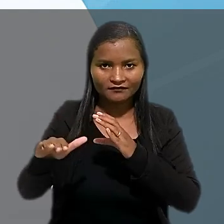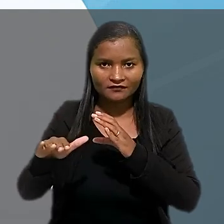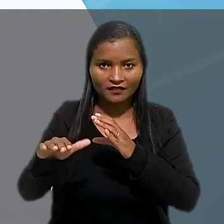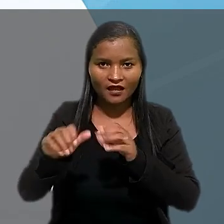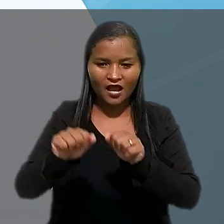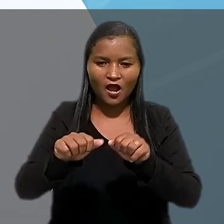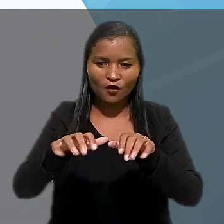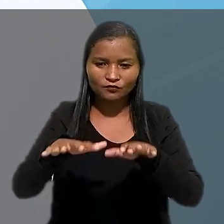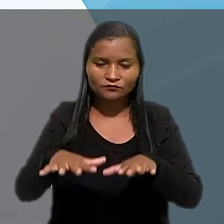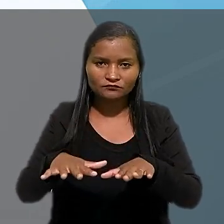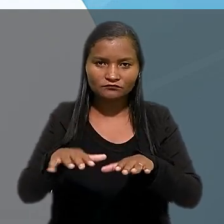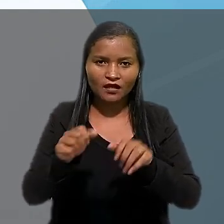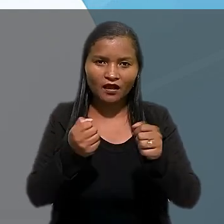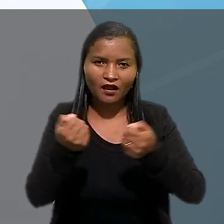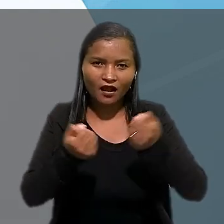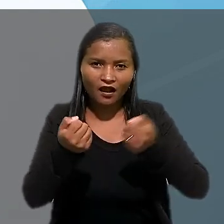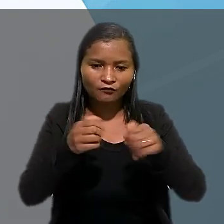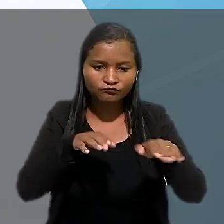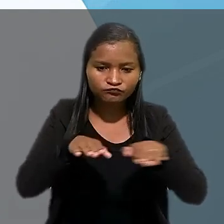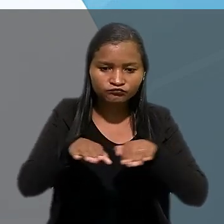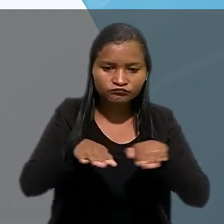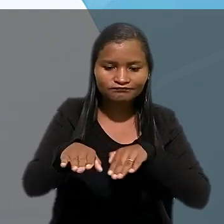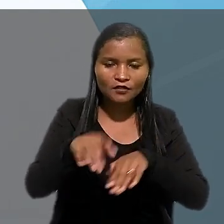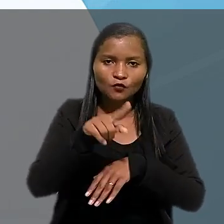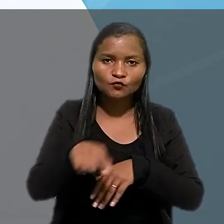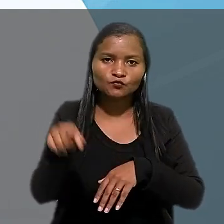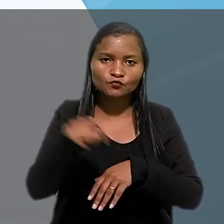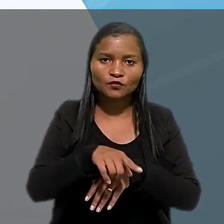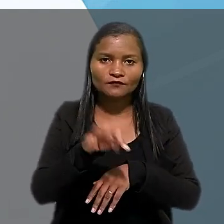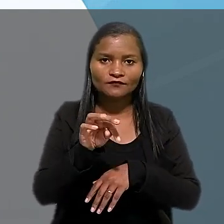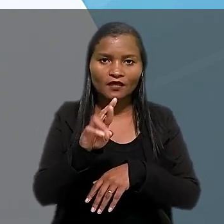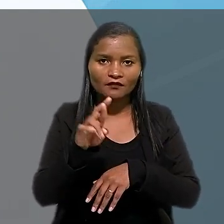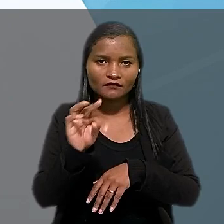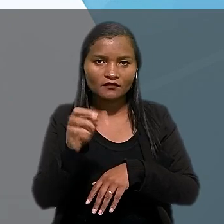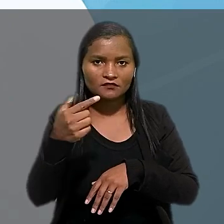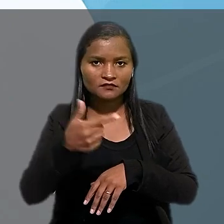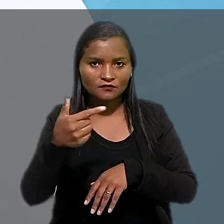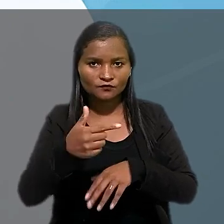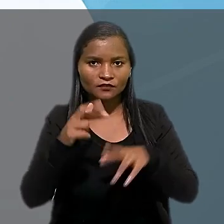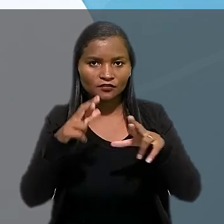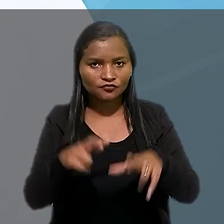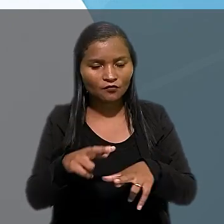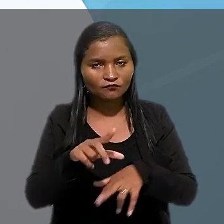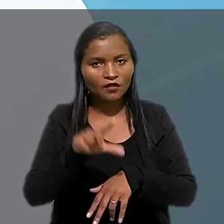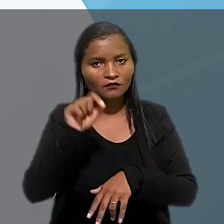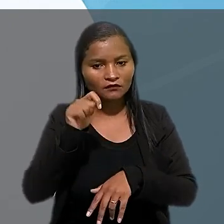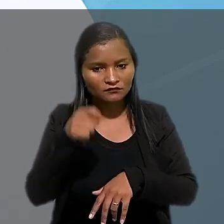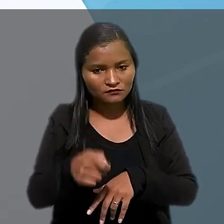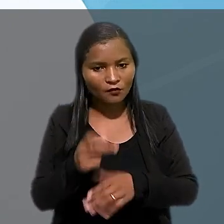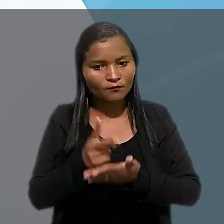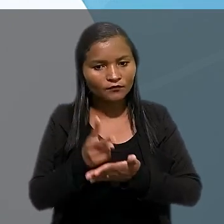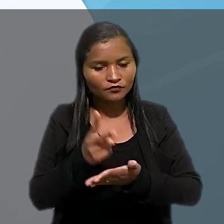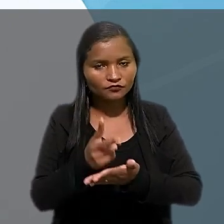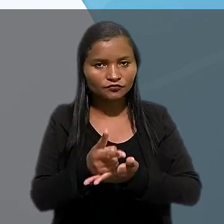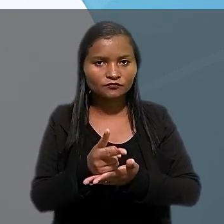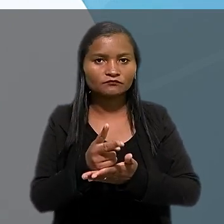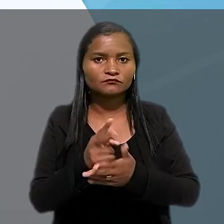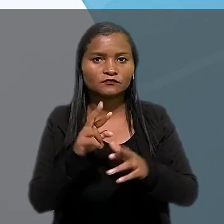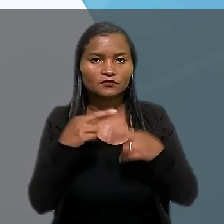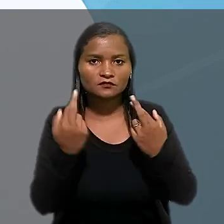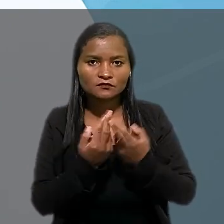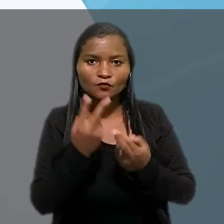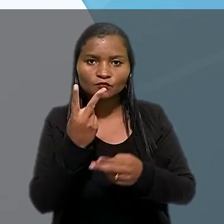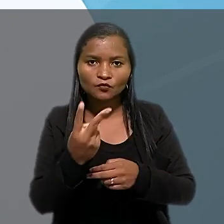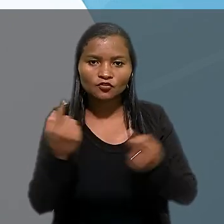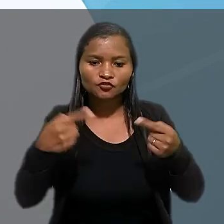para o Autódromo de Interlagos, em São Paulo, foi considerada nula pelo TRT da 2ª Região e a decisão ficou mantida na seção 2 de